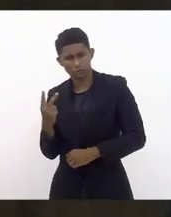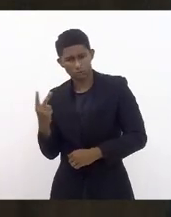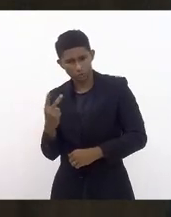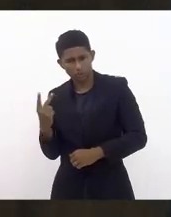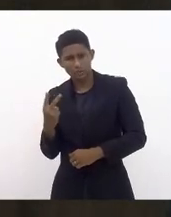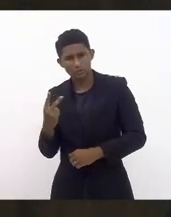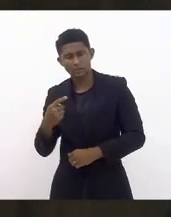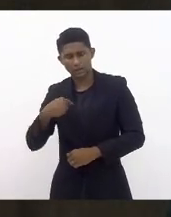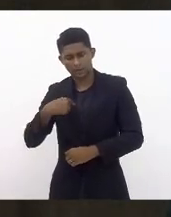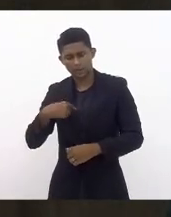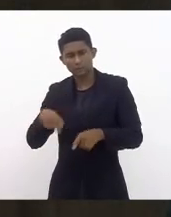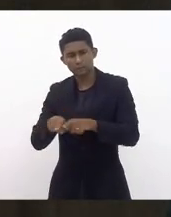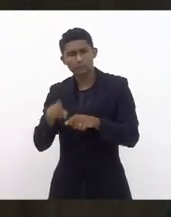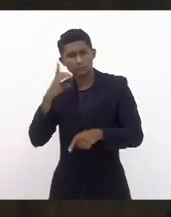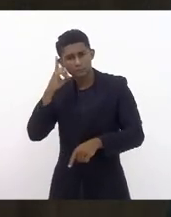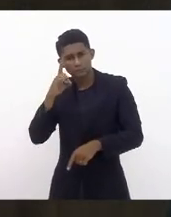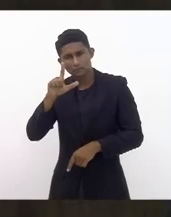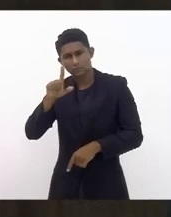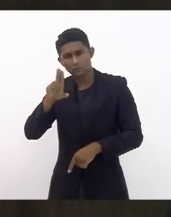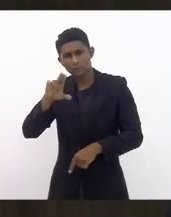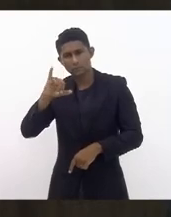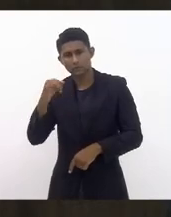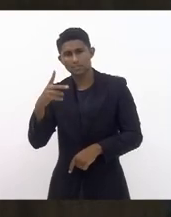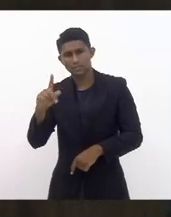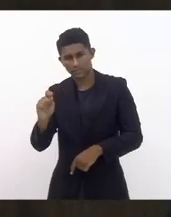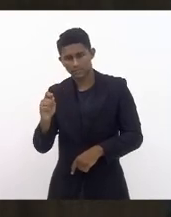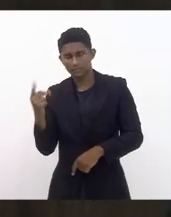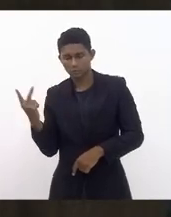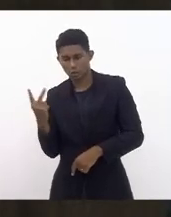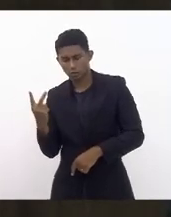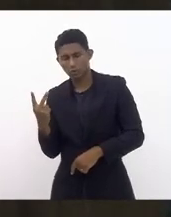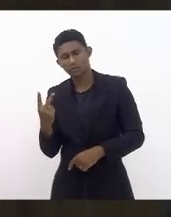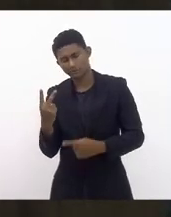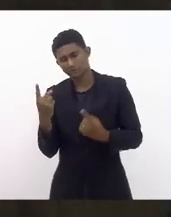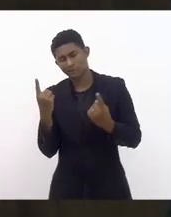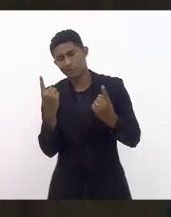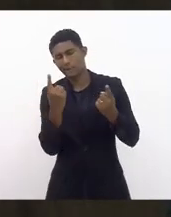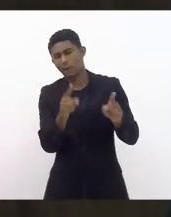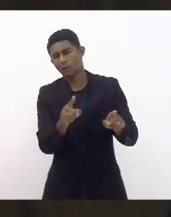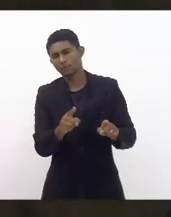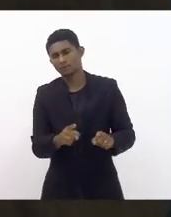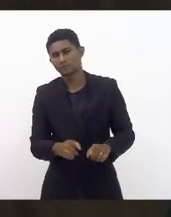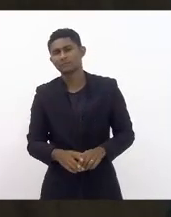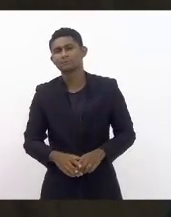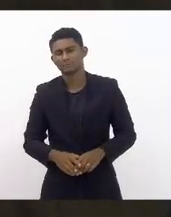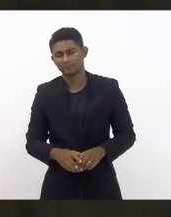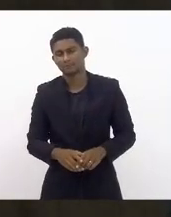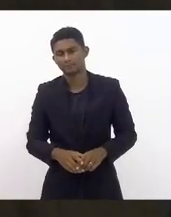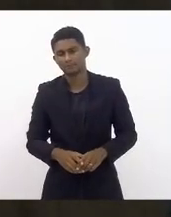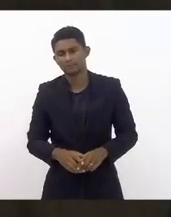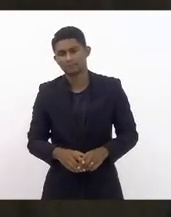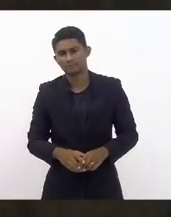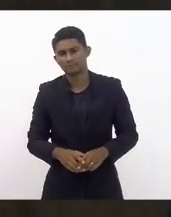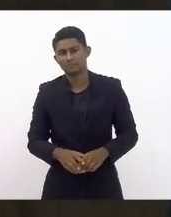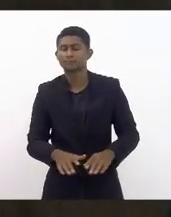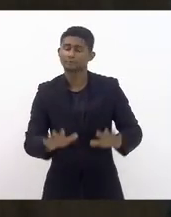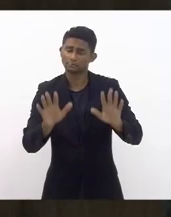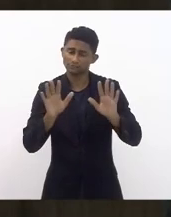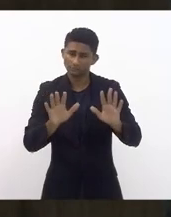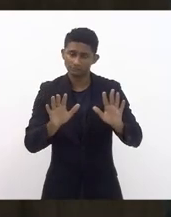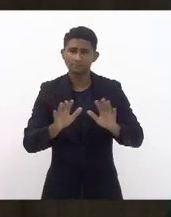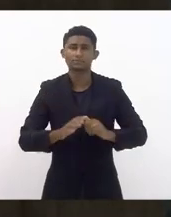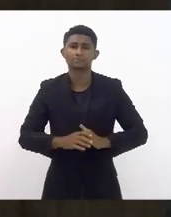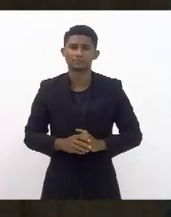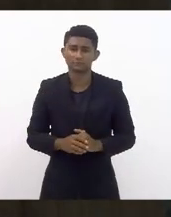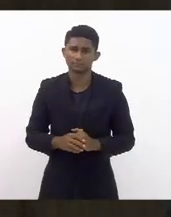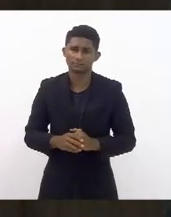eu e a deputada Lucinha, entre outros, contrário a essa incorporação. Mas, senhor